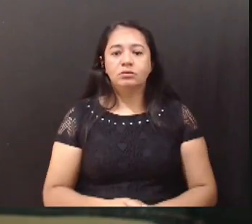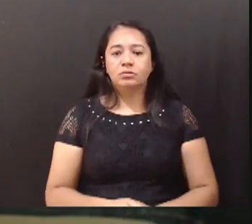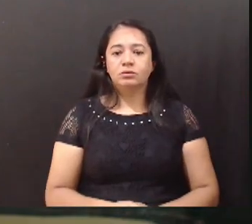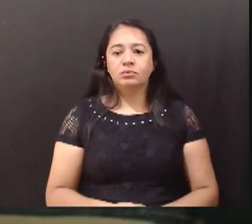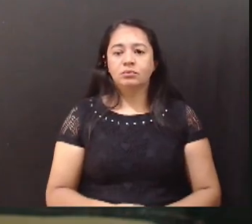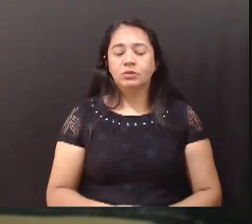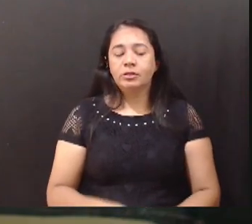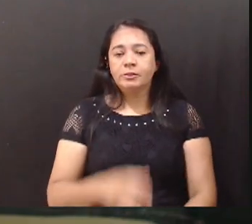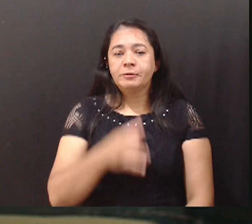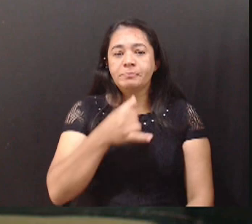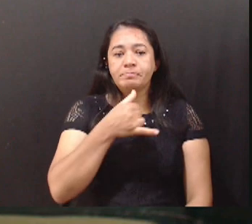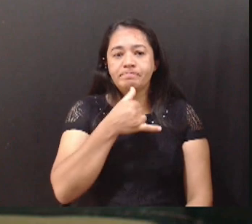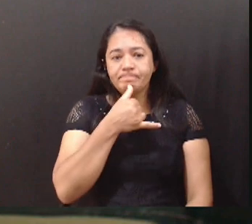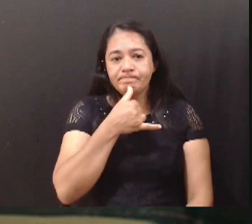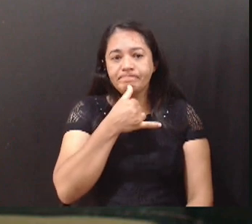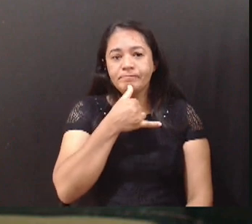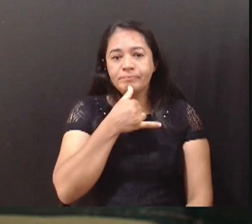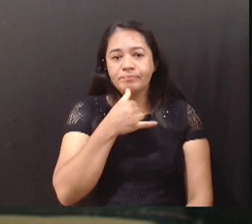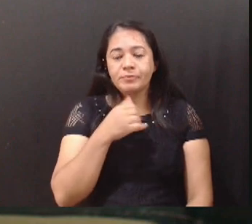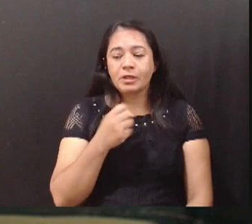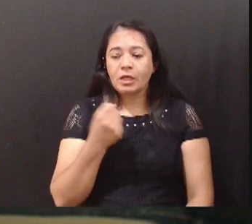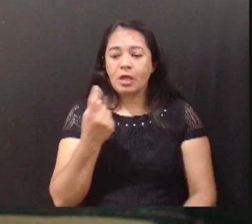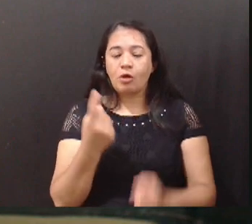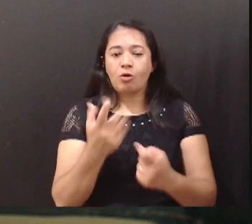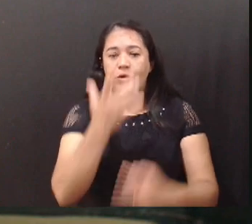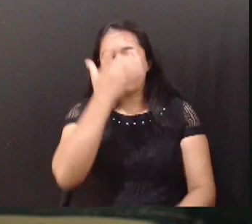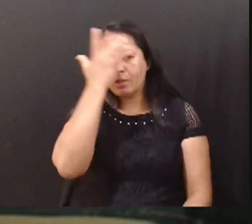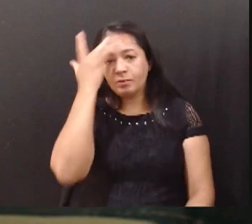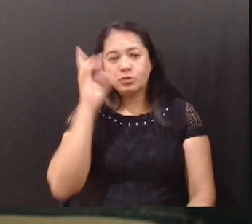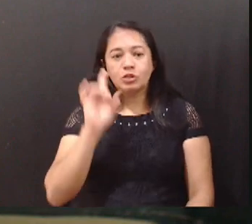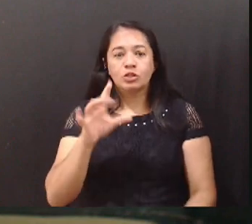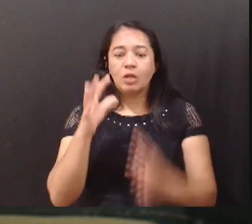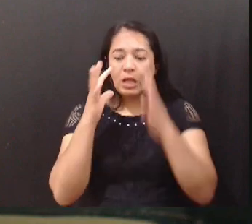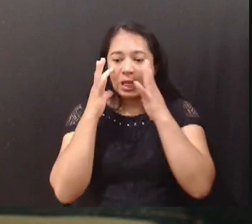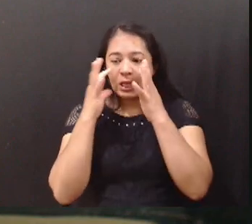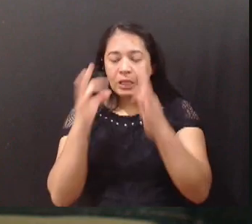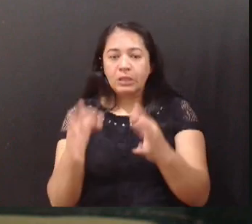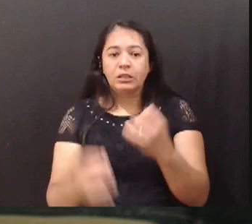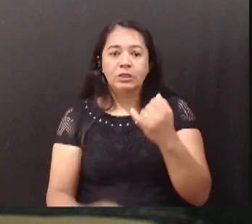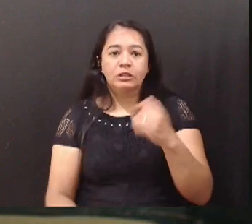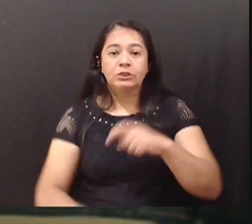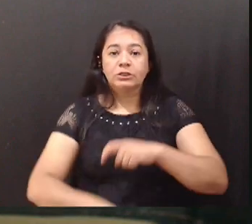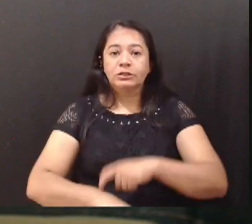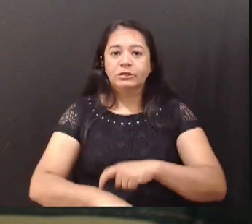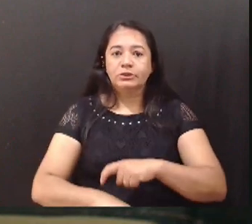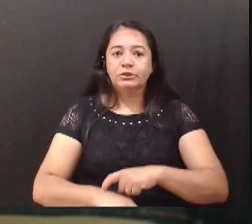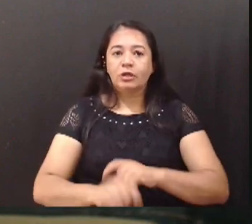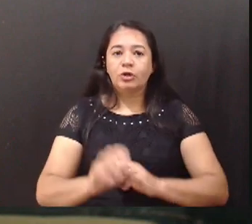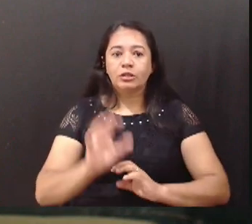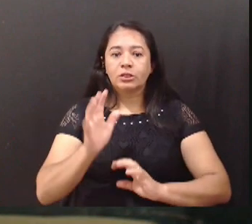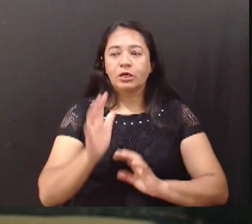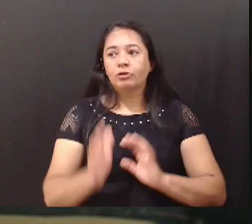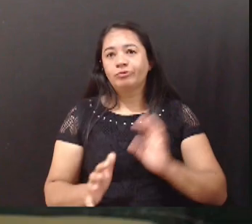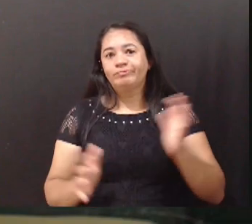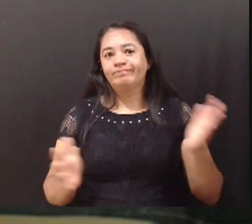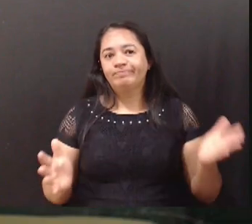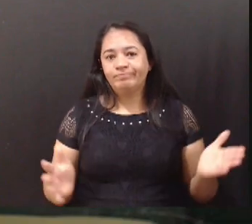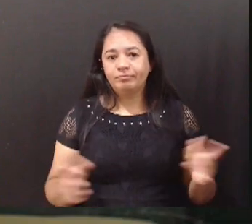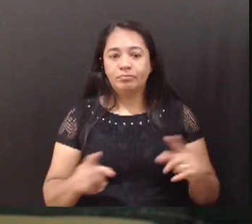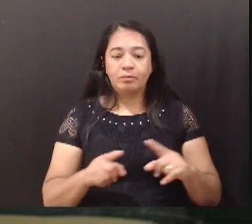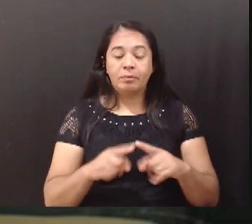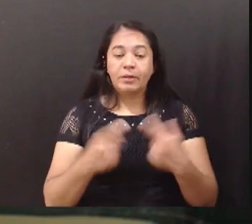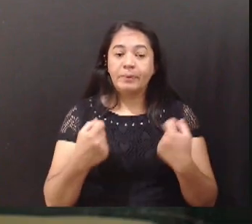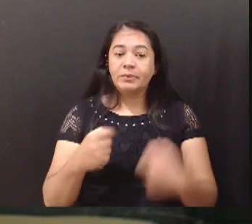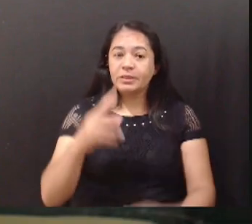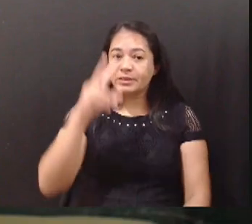infelizmente, tem muita gente que só se atenta quando os acontecimentos são noticiados. Mas é bom lembrar que esse